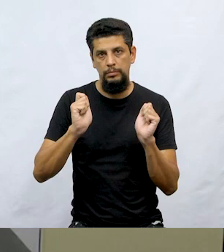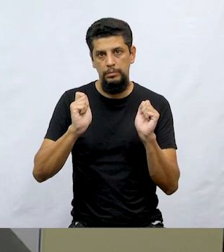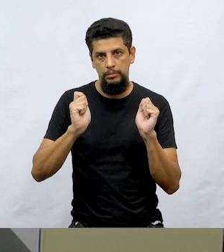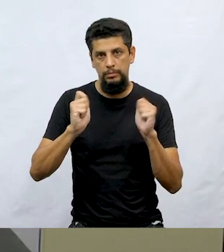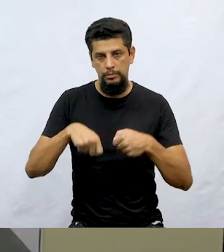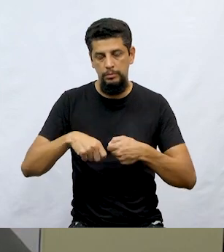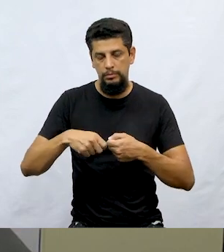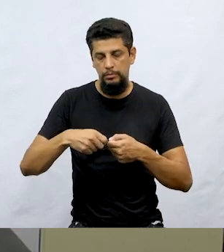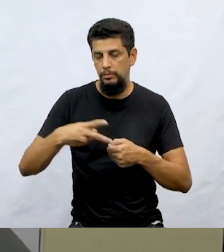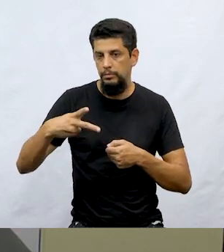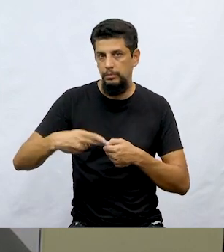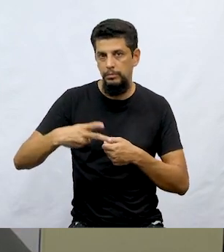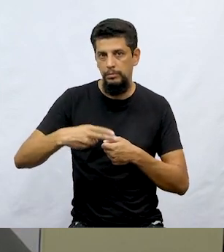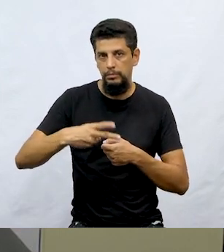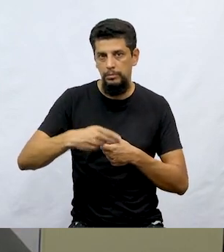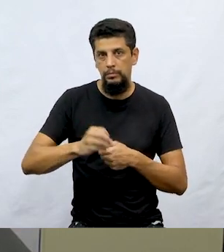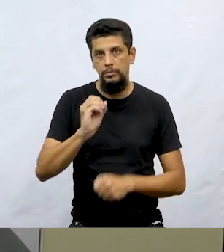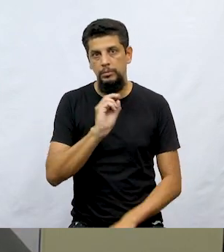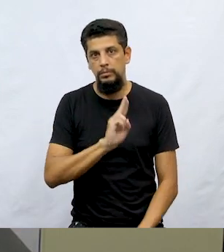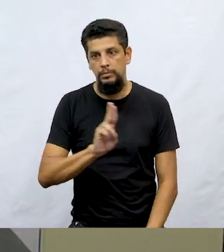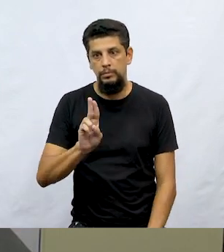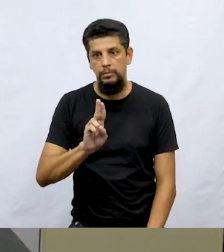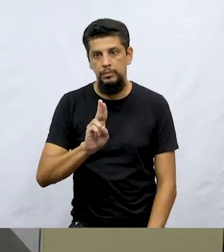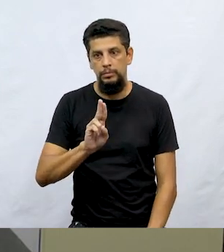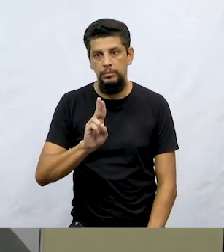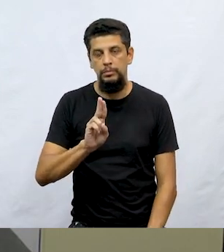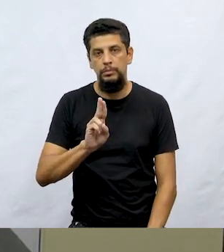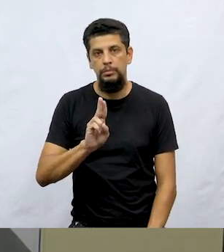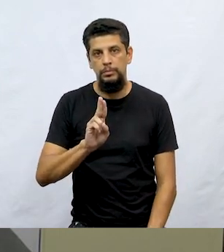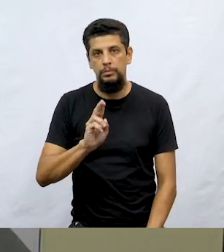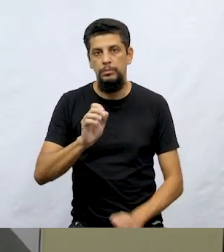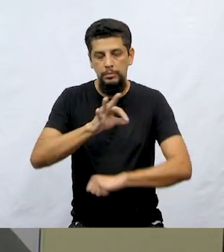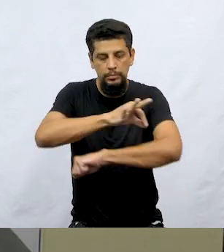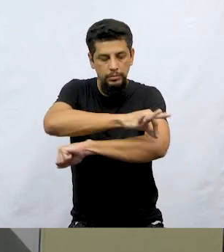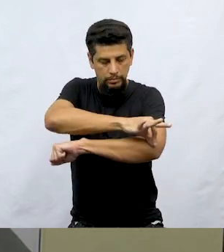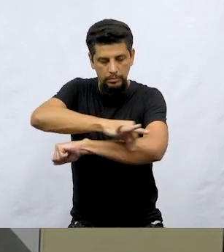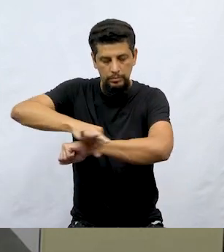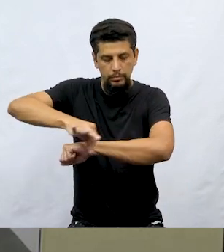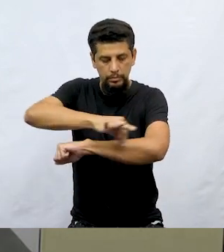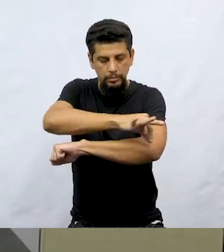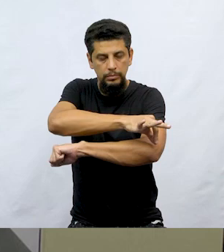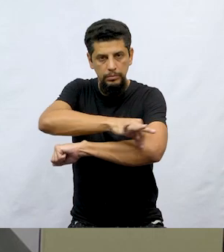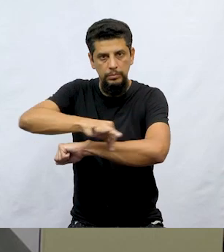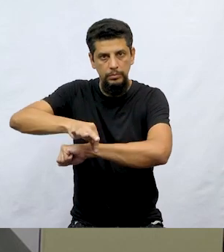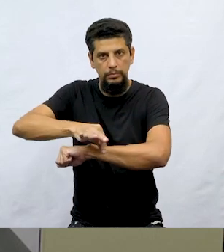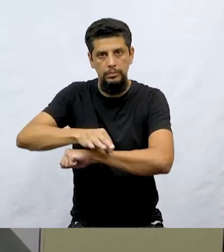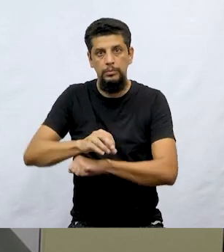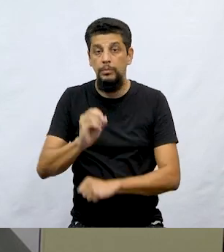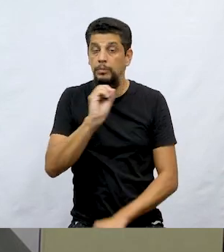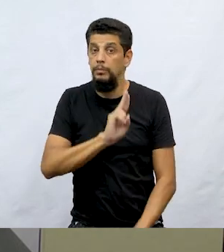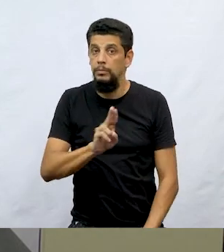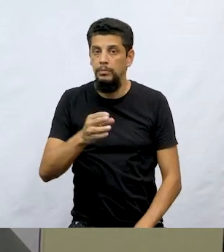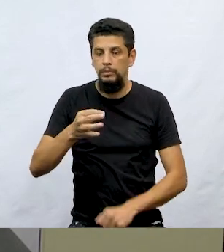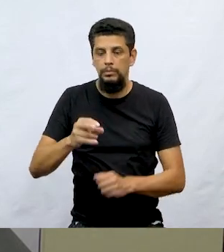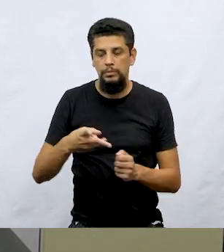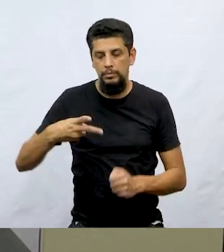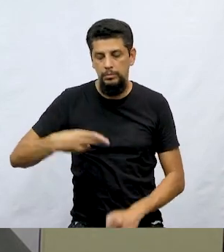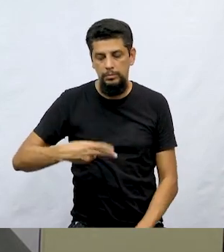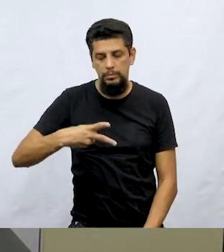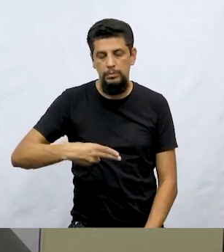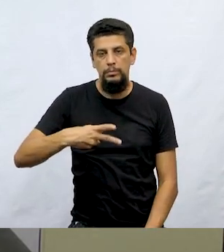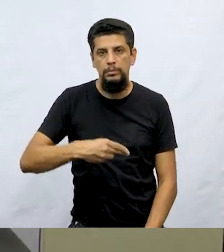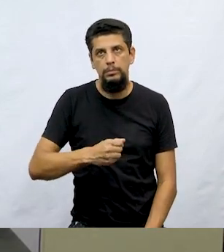podia ser com a tesoura, ou pode ser régua, né, professora? Régua ou tesoura.